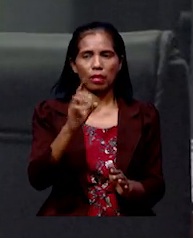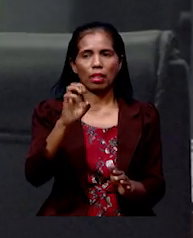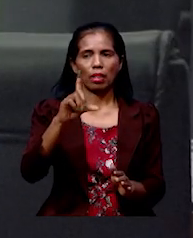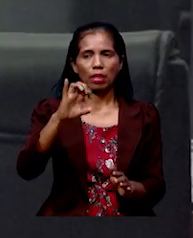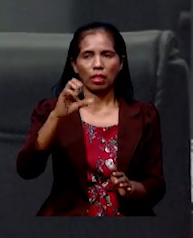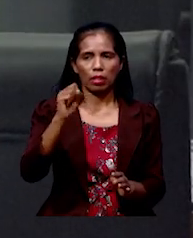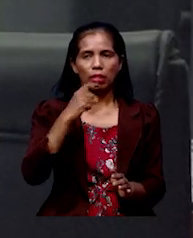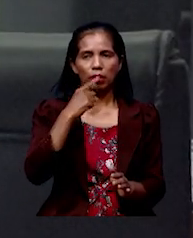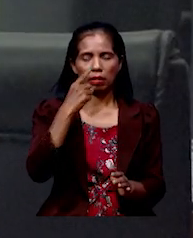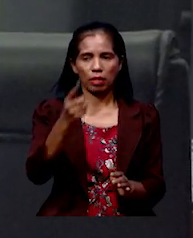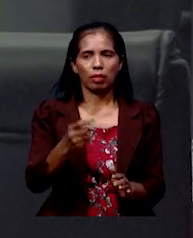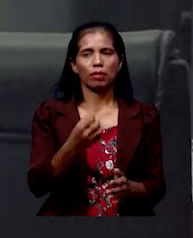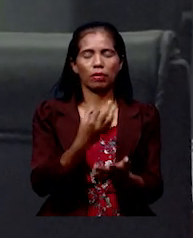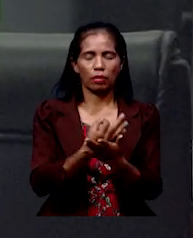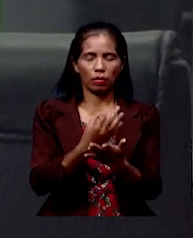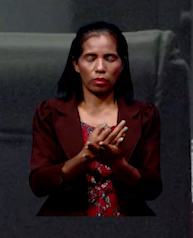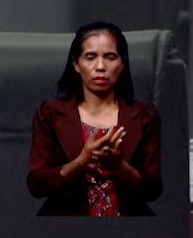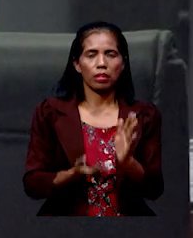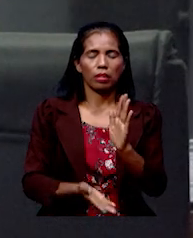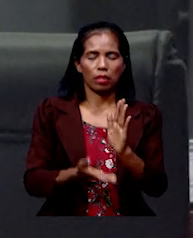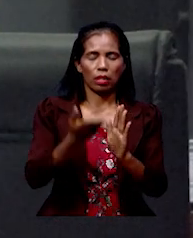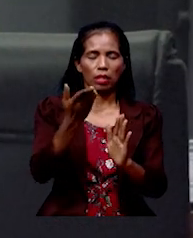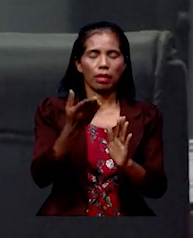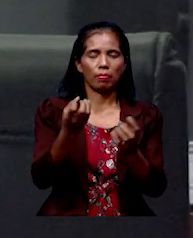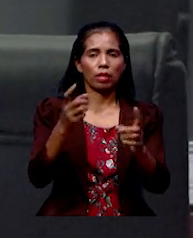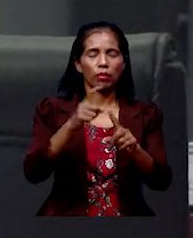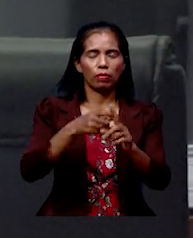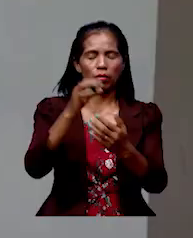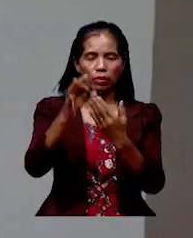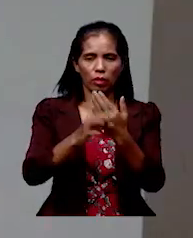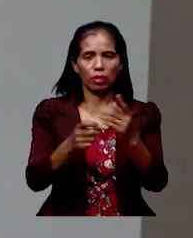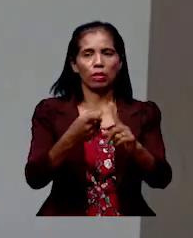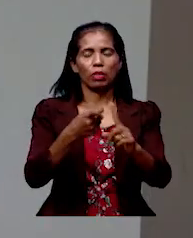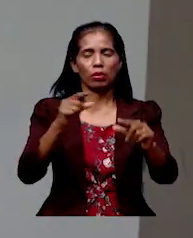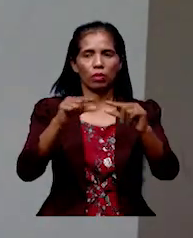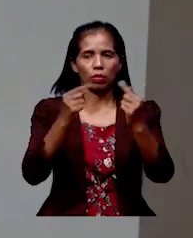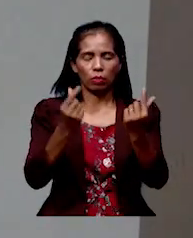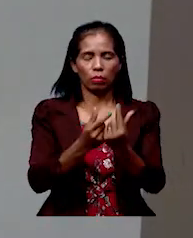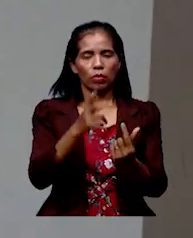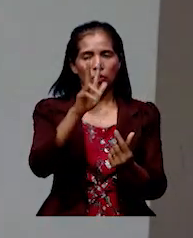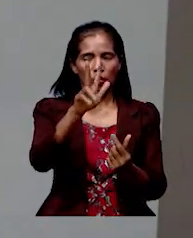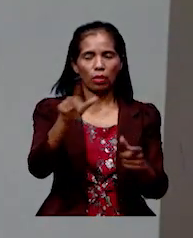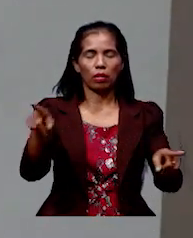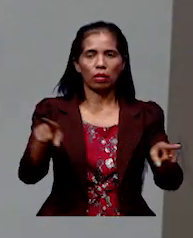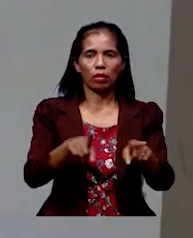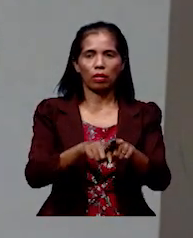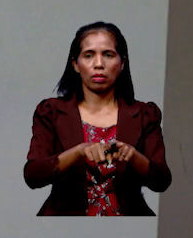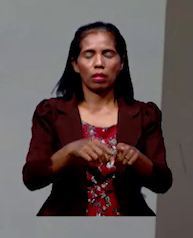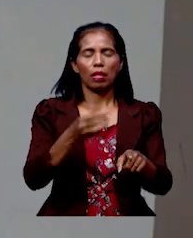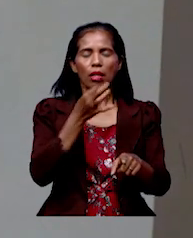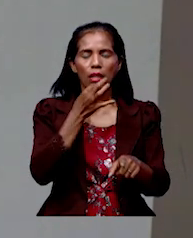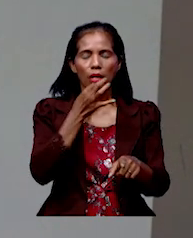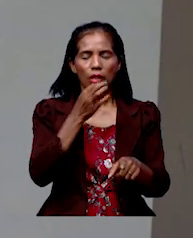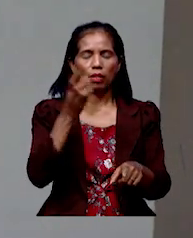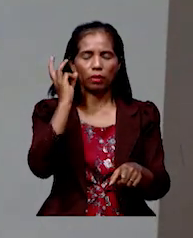Ferreira explica: índice preço sai macas e fulan fevereiro tinané, mas husi grupo tolo macanesan, hahan no bebidas